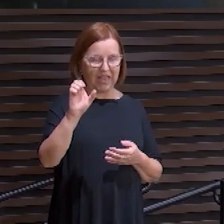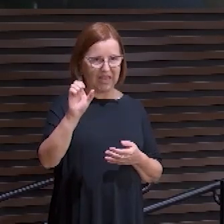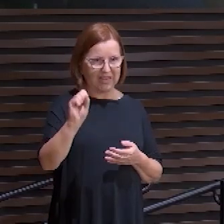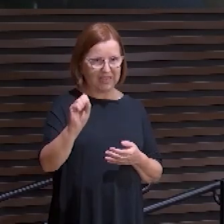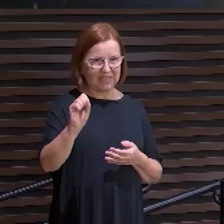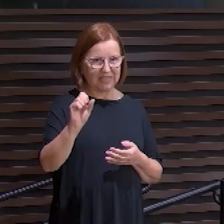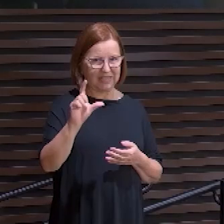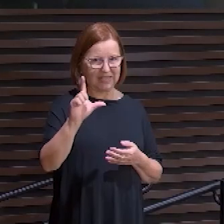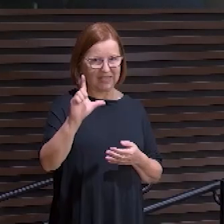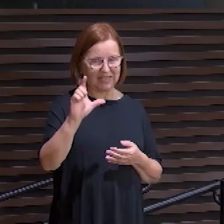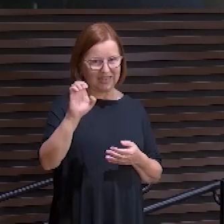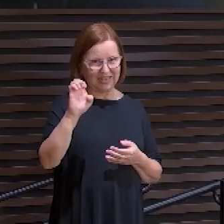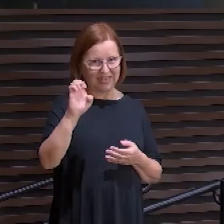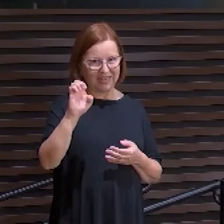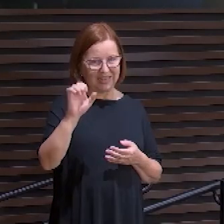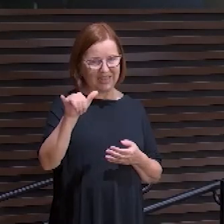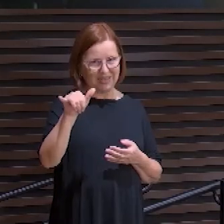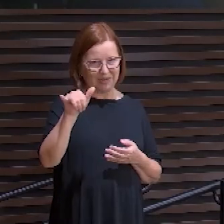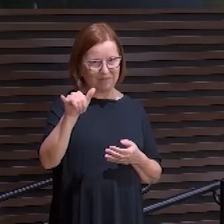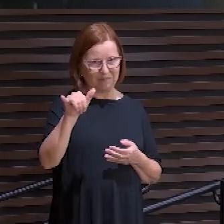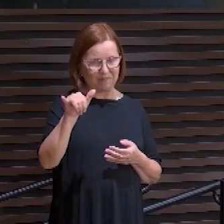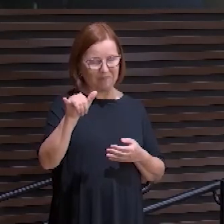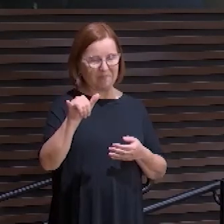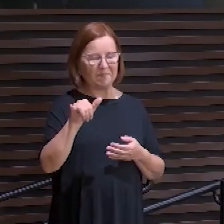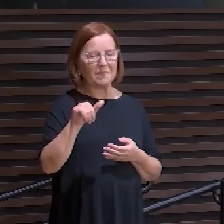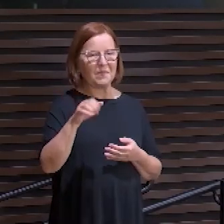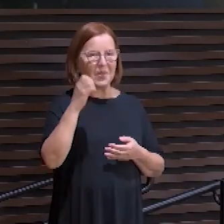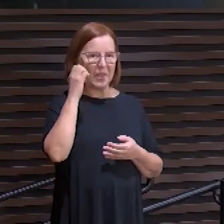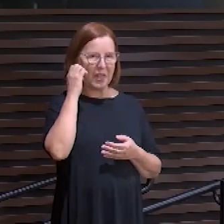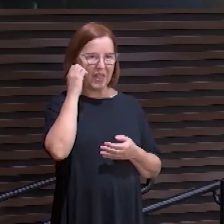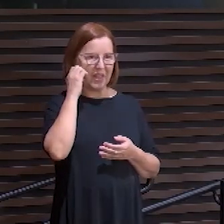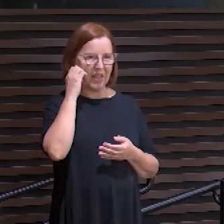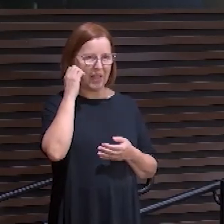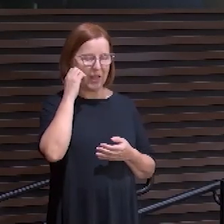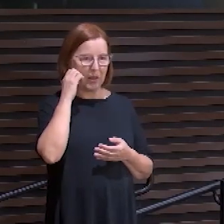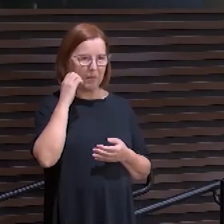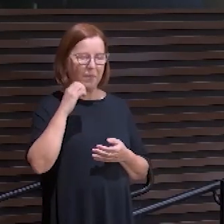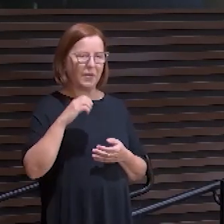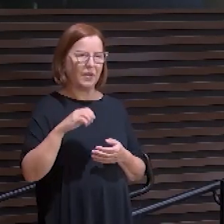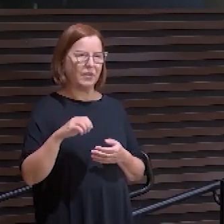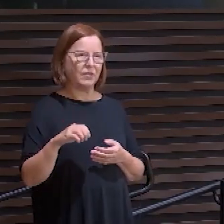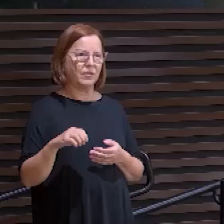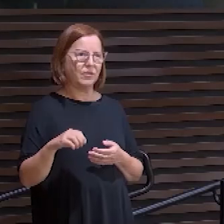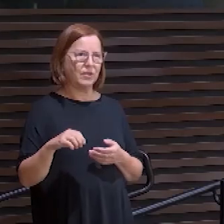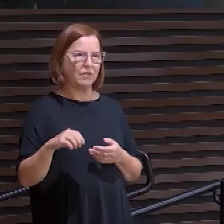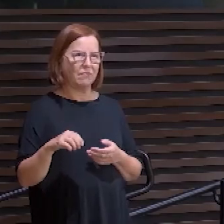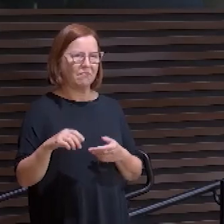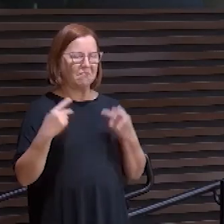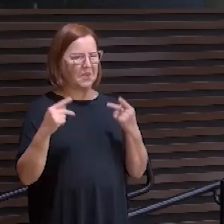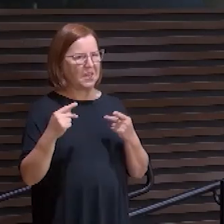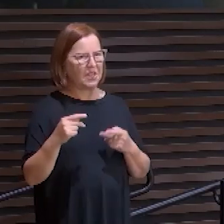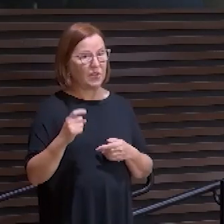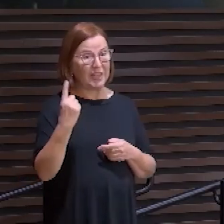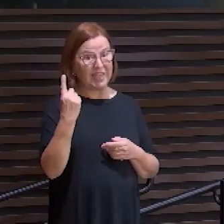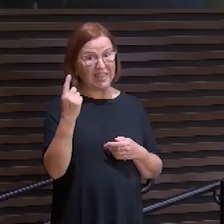Wesley, do Carlos Wesley e de outros 15 filhos.